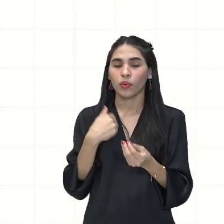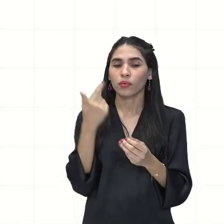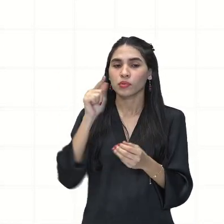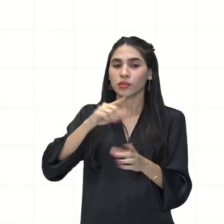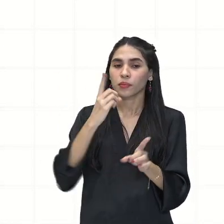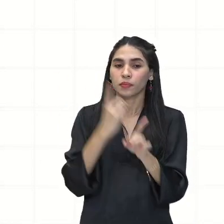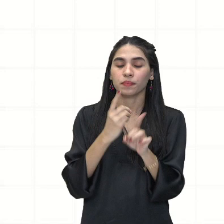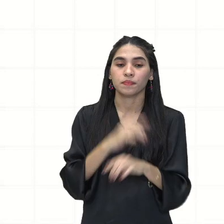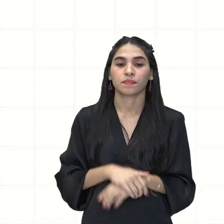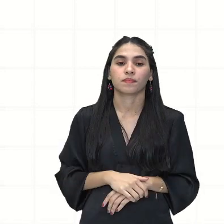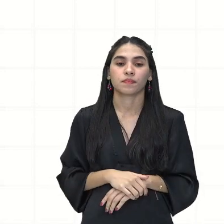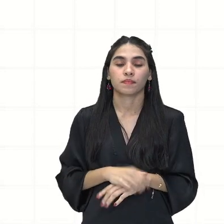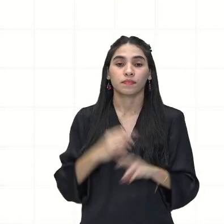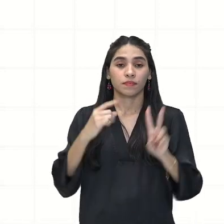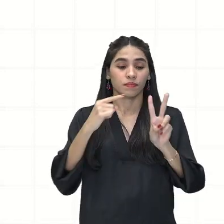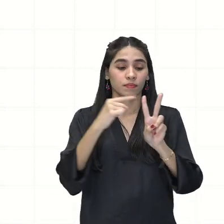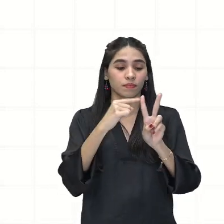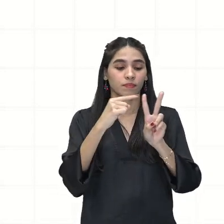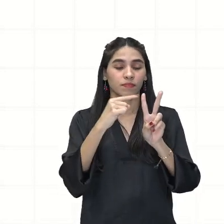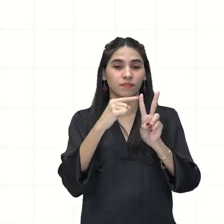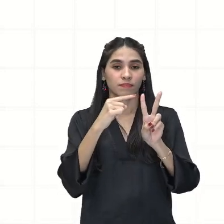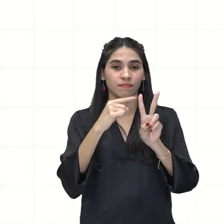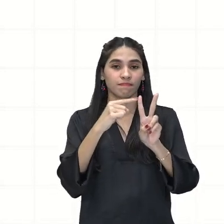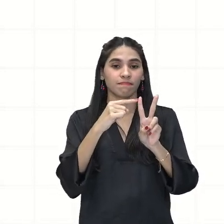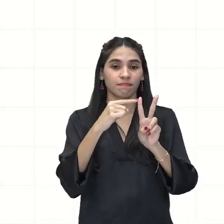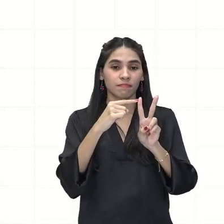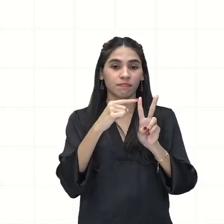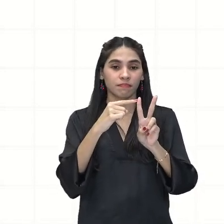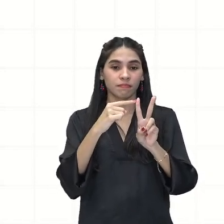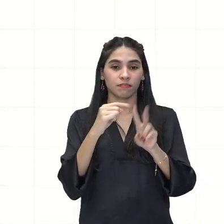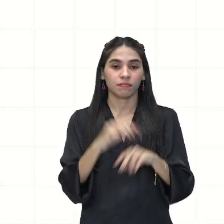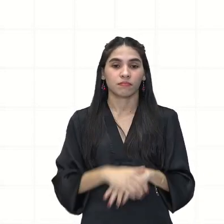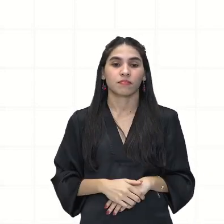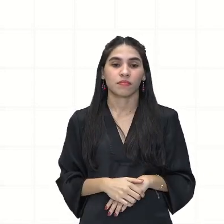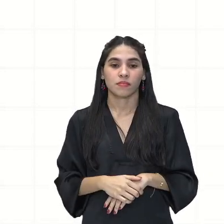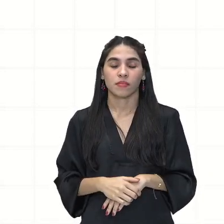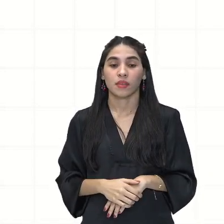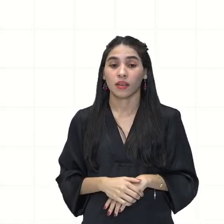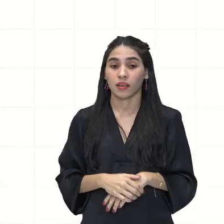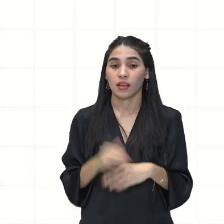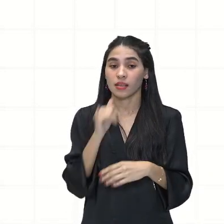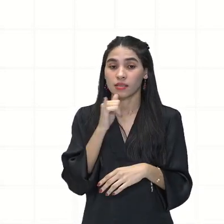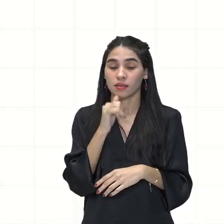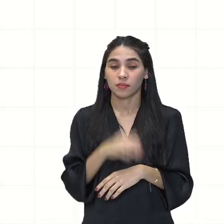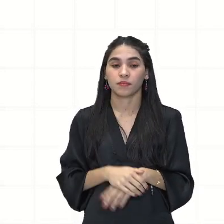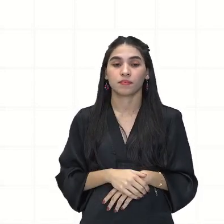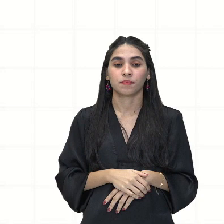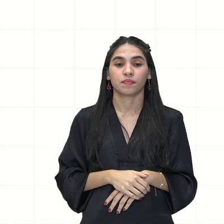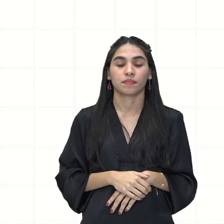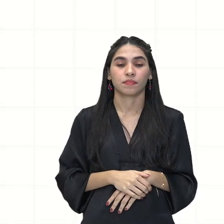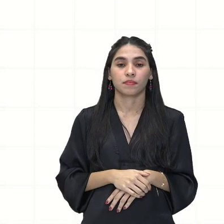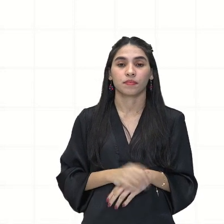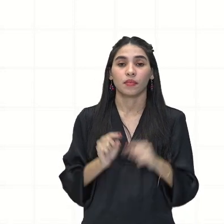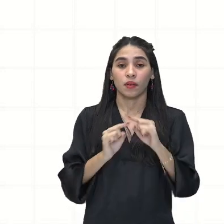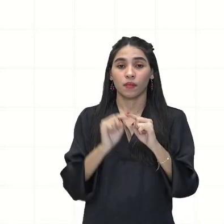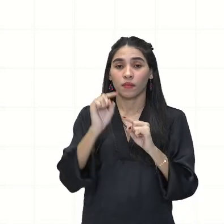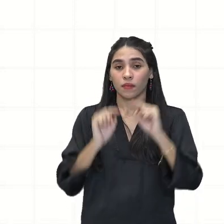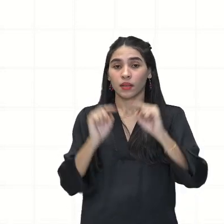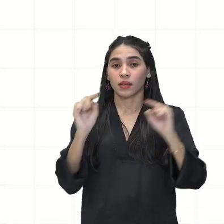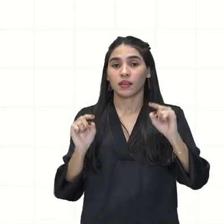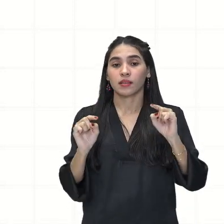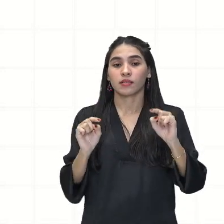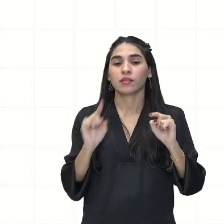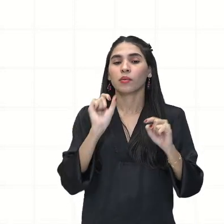padrão? Extraindo a raiz quadrada da variância. Então, nós vimos que a variância do 6º ano foi